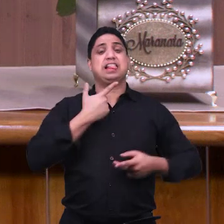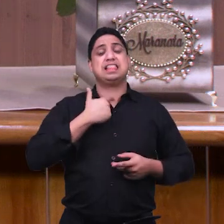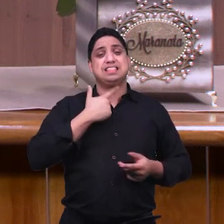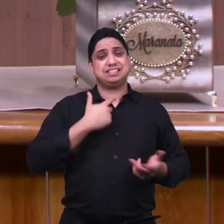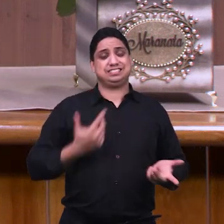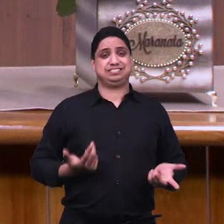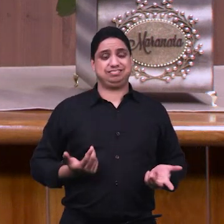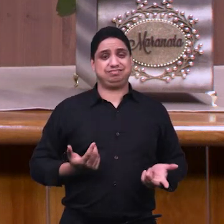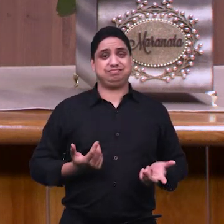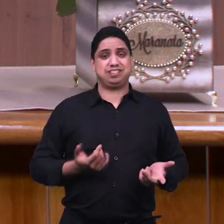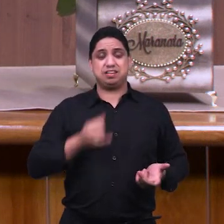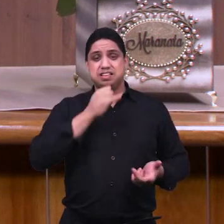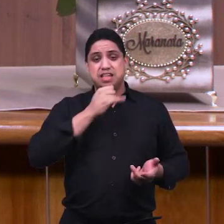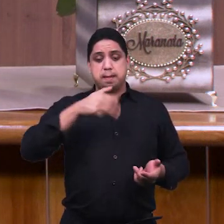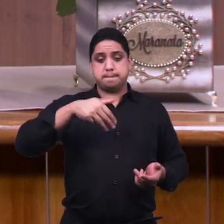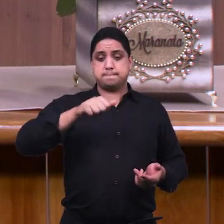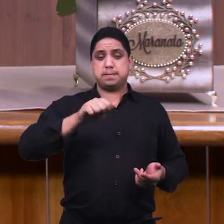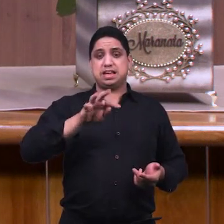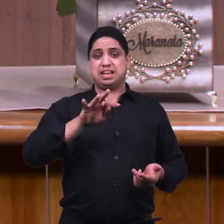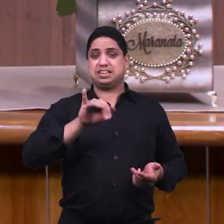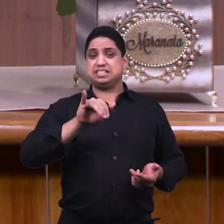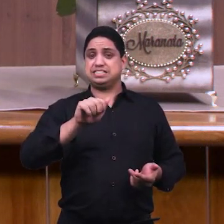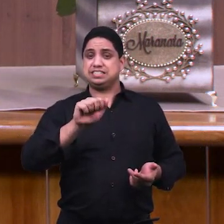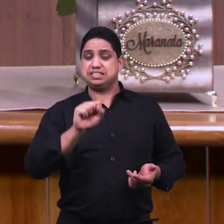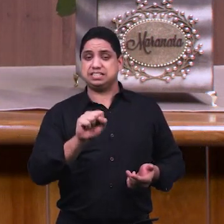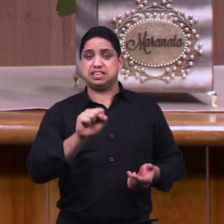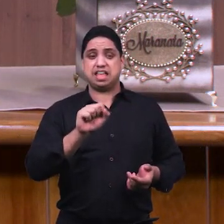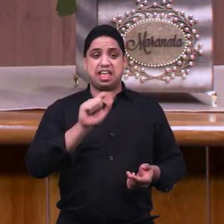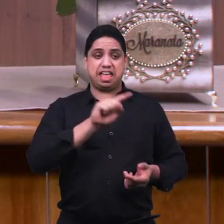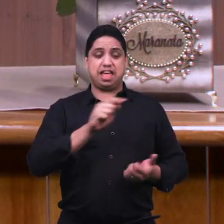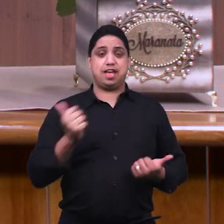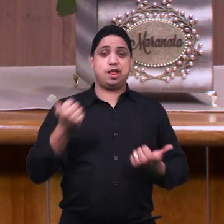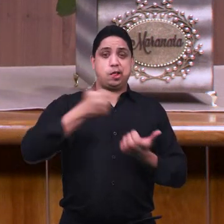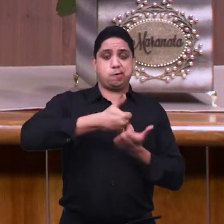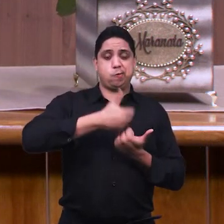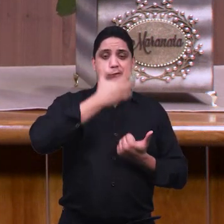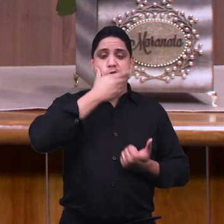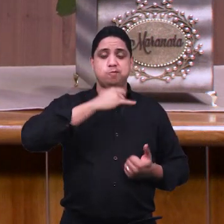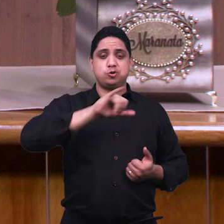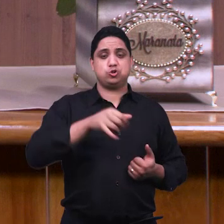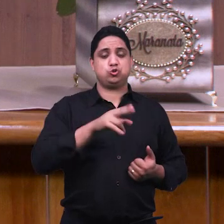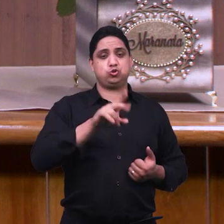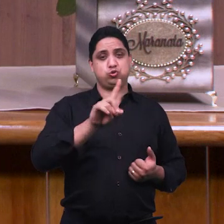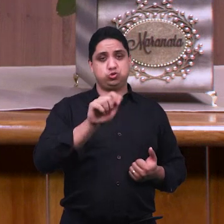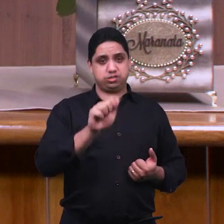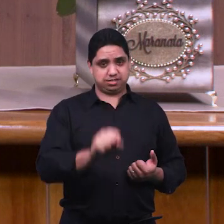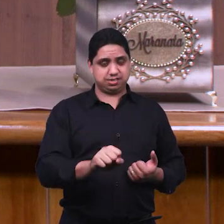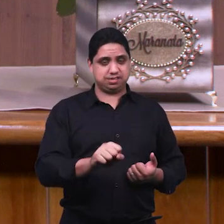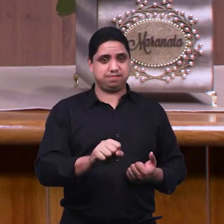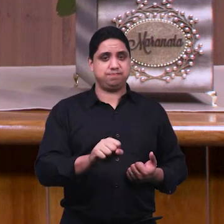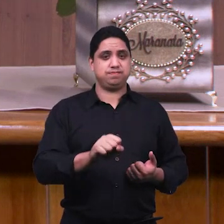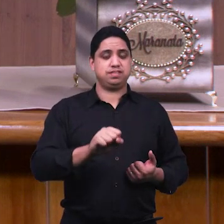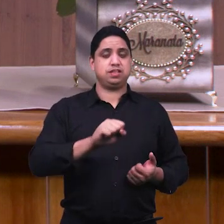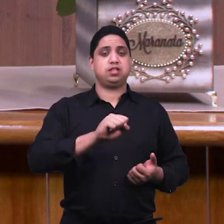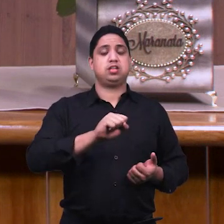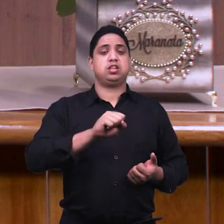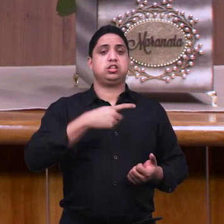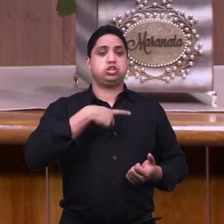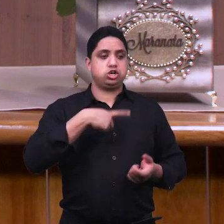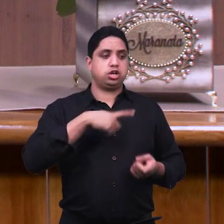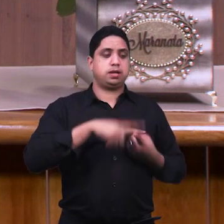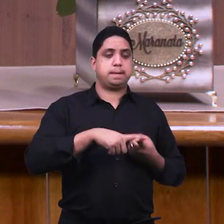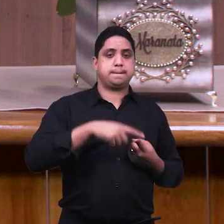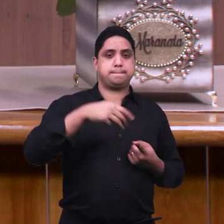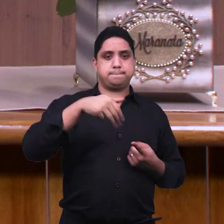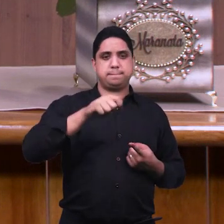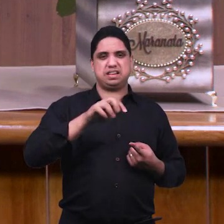Matias, a eleição de Matias foi a mesma coisa. Matias foi eleito no lugar de Judas. Matias foi eleito, tinha Matias e